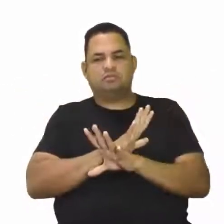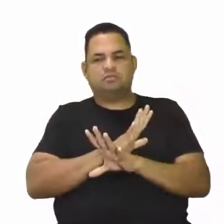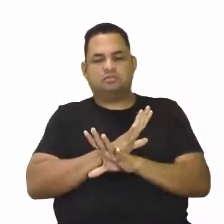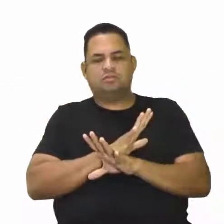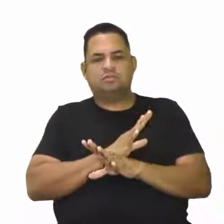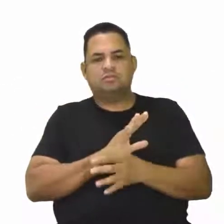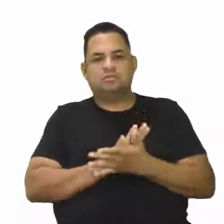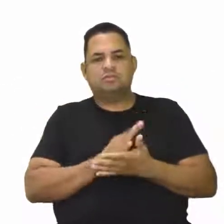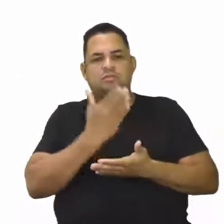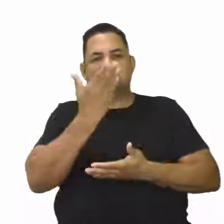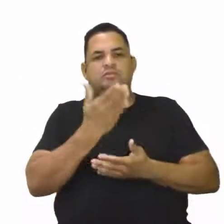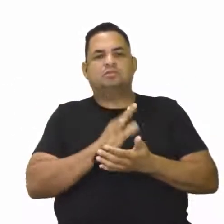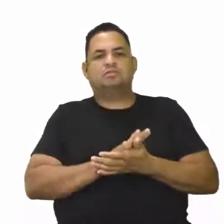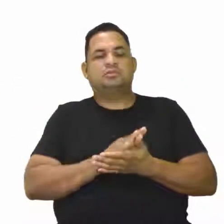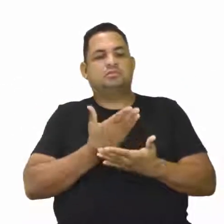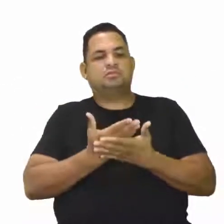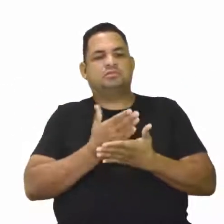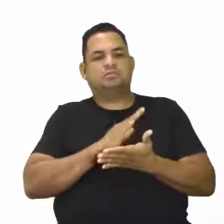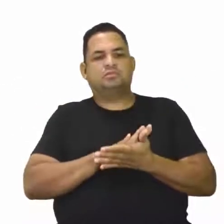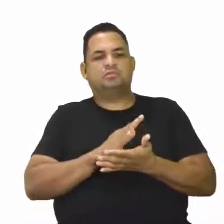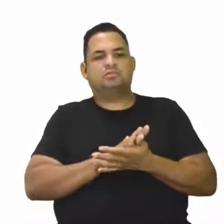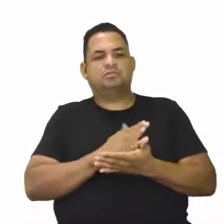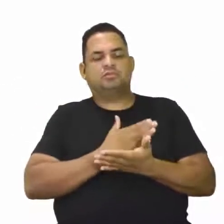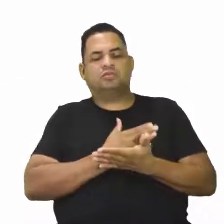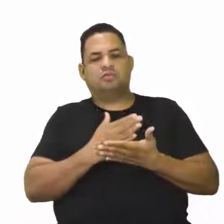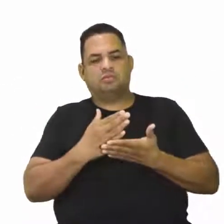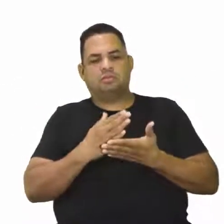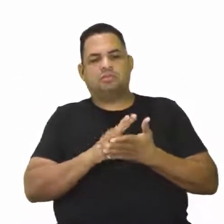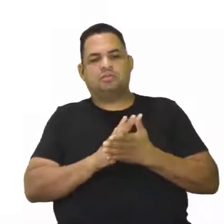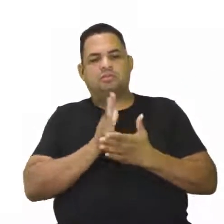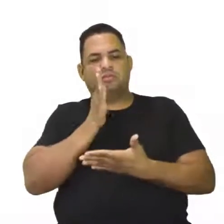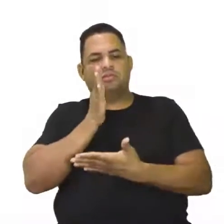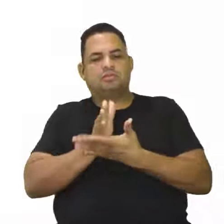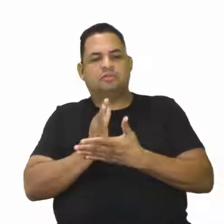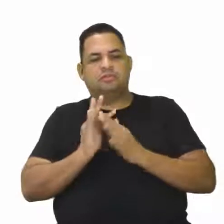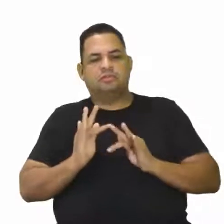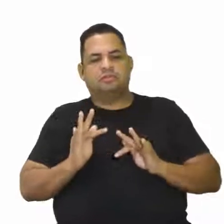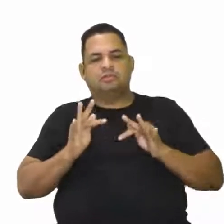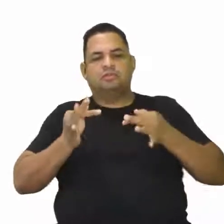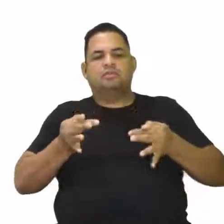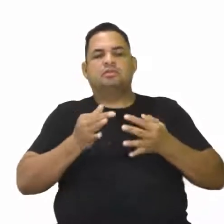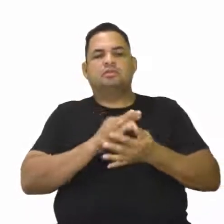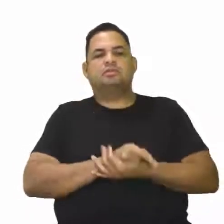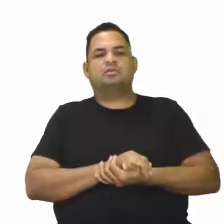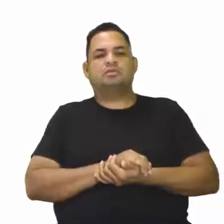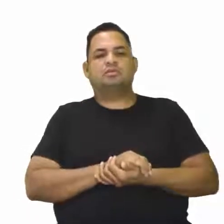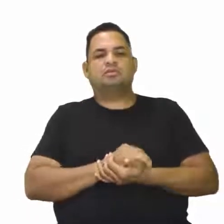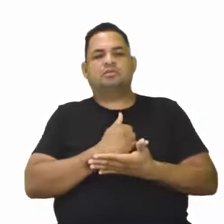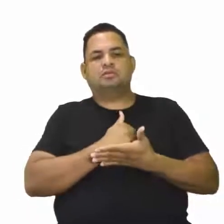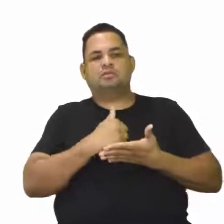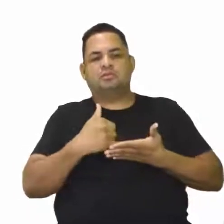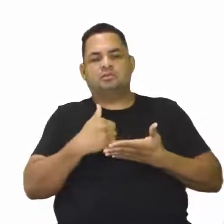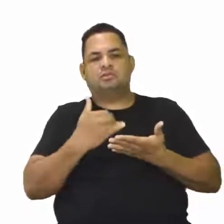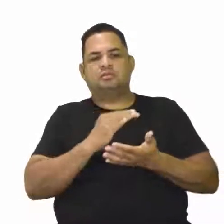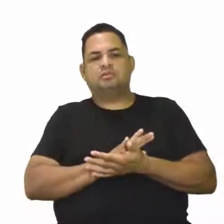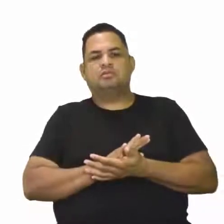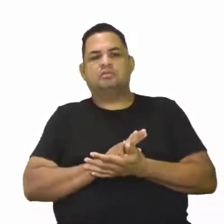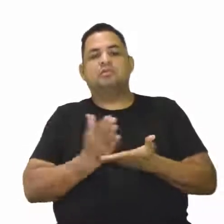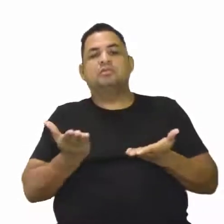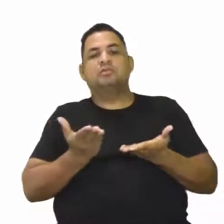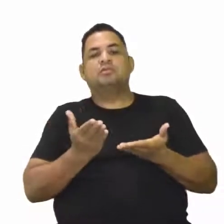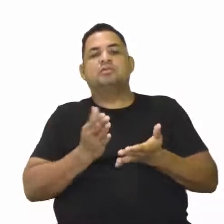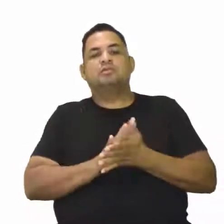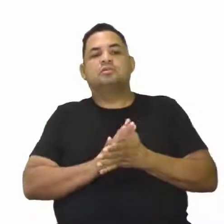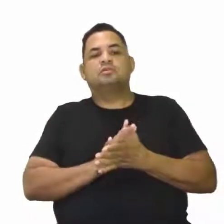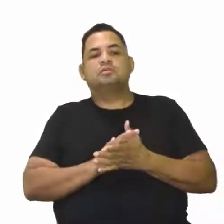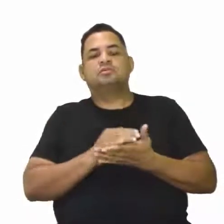conclusão. Ou você pode traduzir aí por começo, meio e fim. A introdução é o momento onde